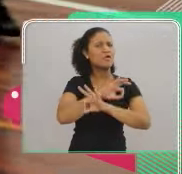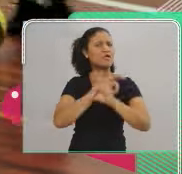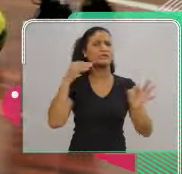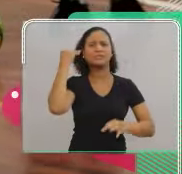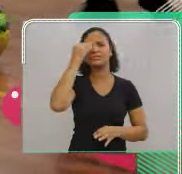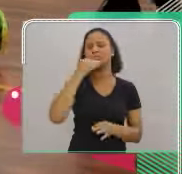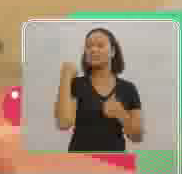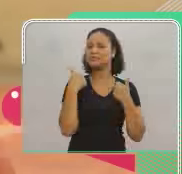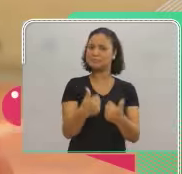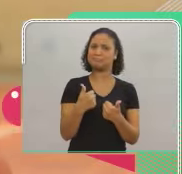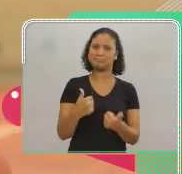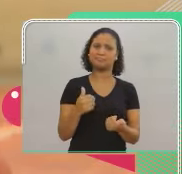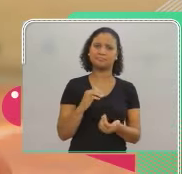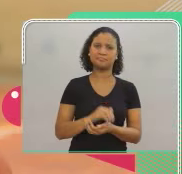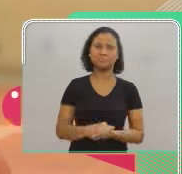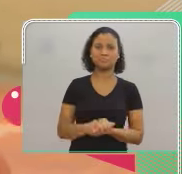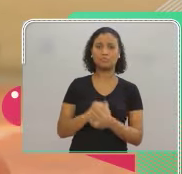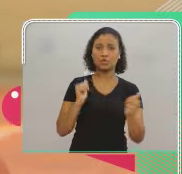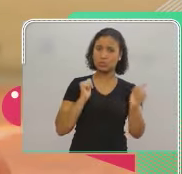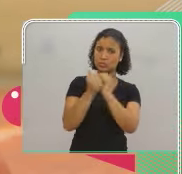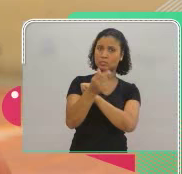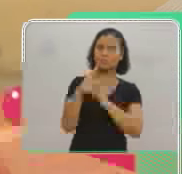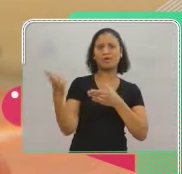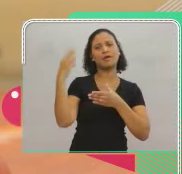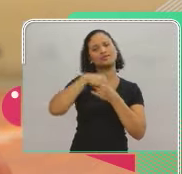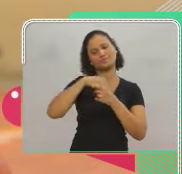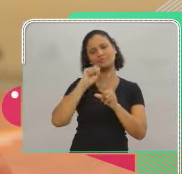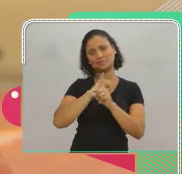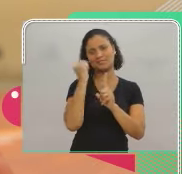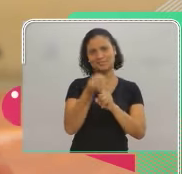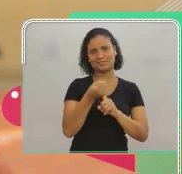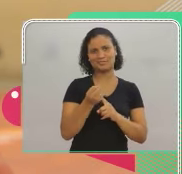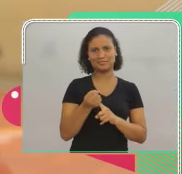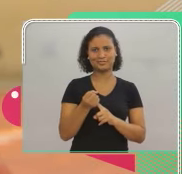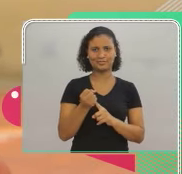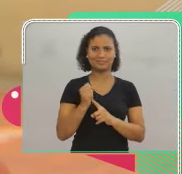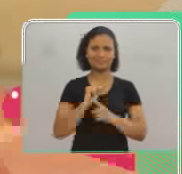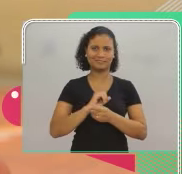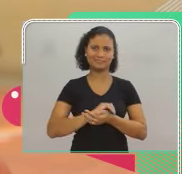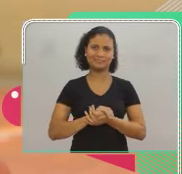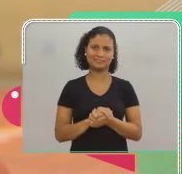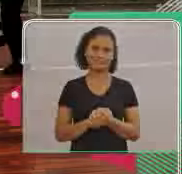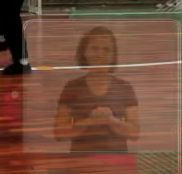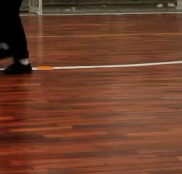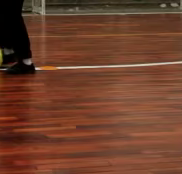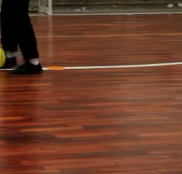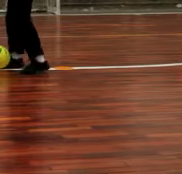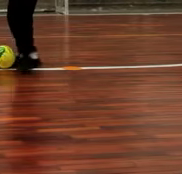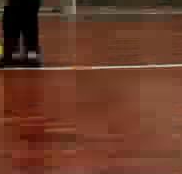O esporte, ele nos inclui muito na sociedade.